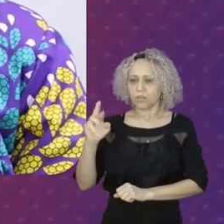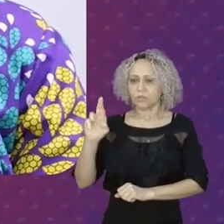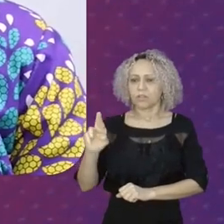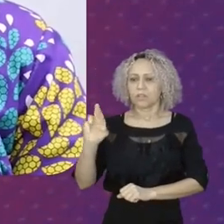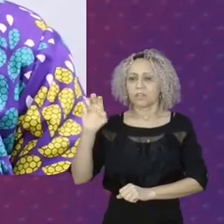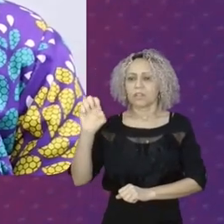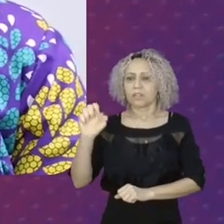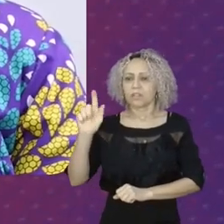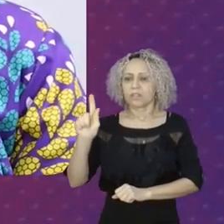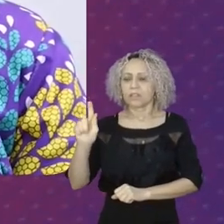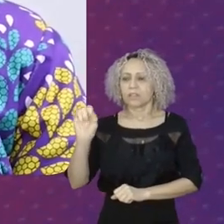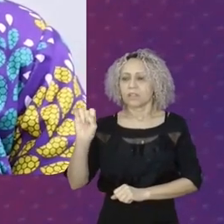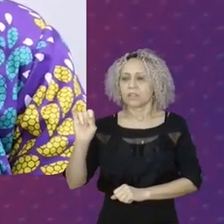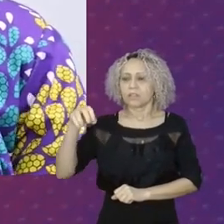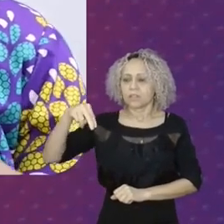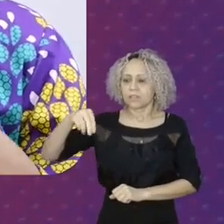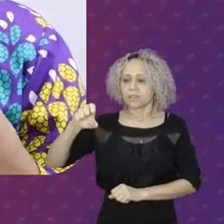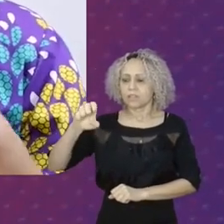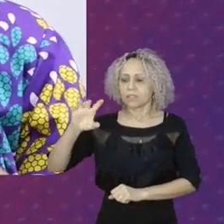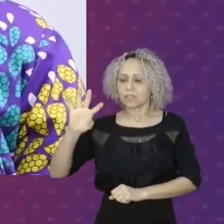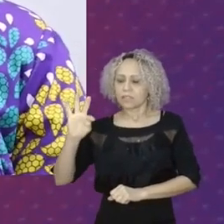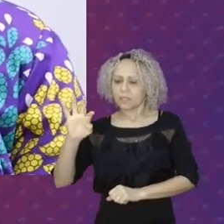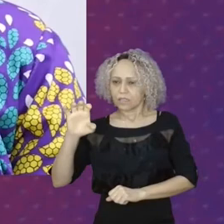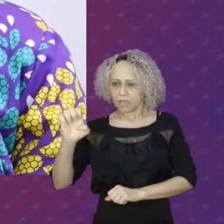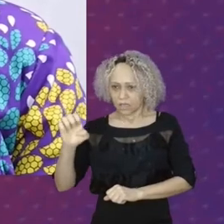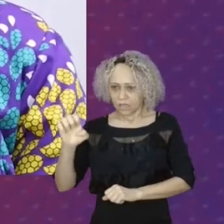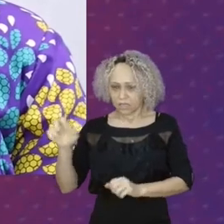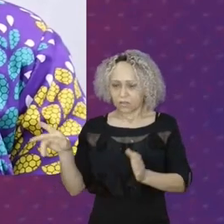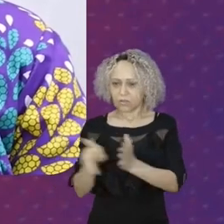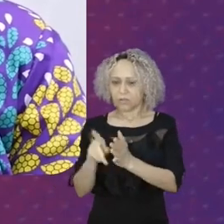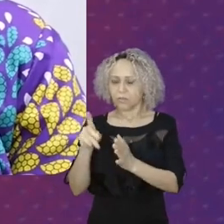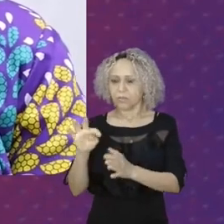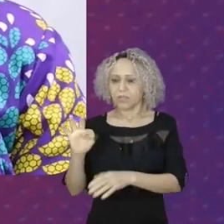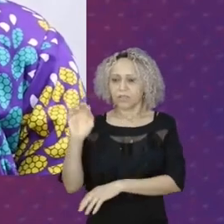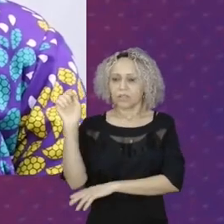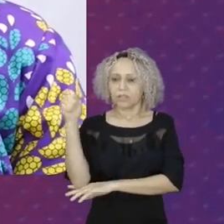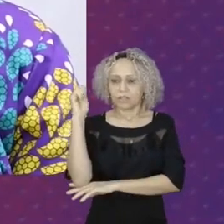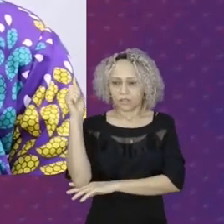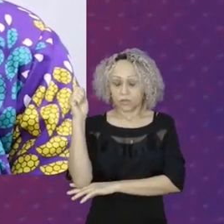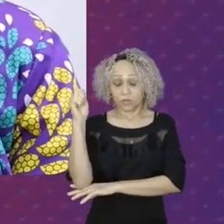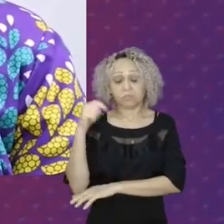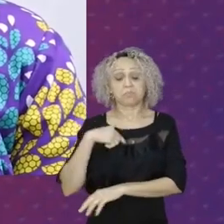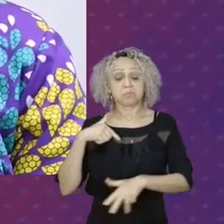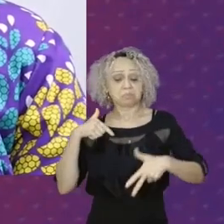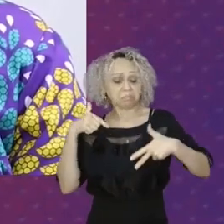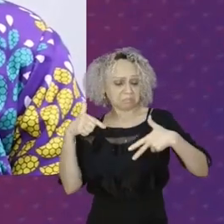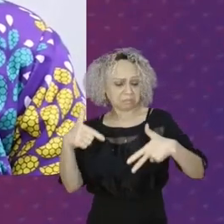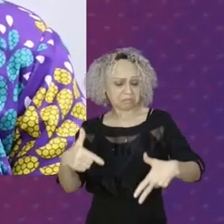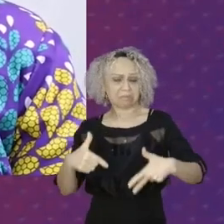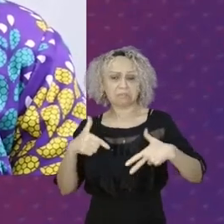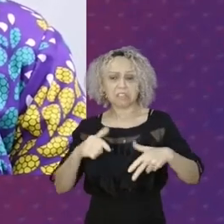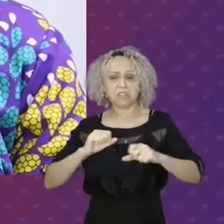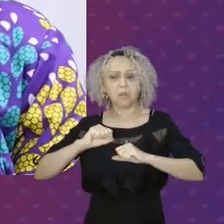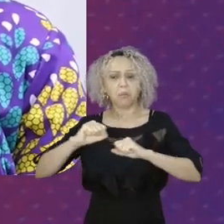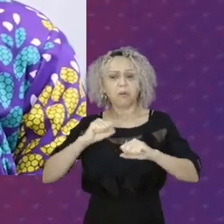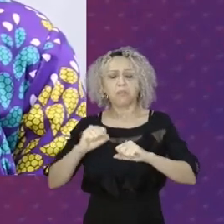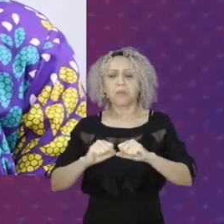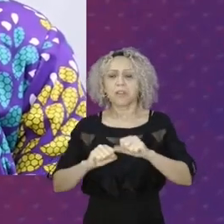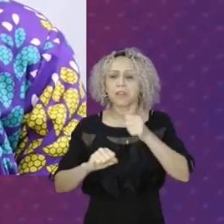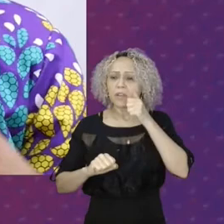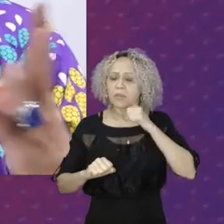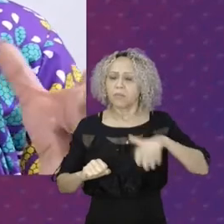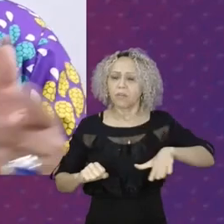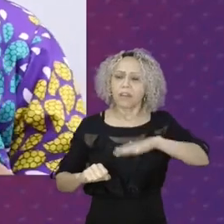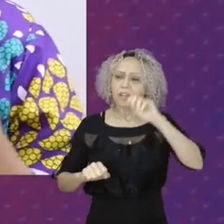PT do Rio Grande do Sul, sou ativista do movimento de mulheres negras